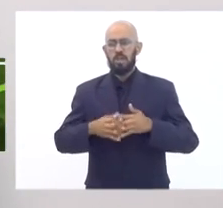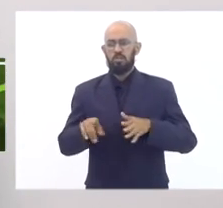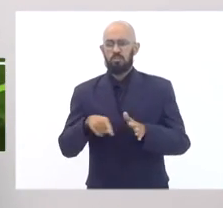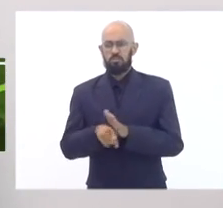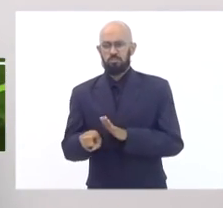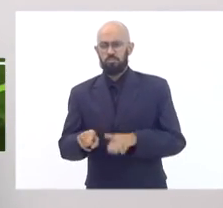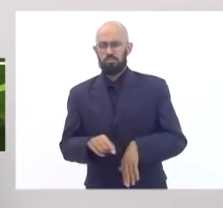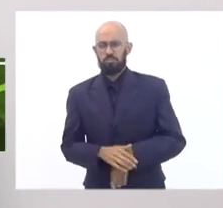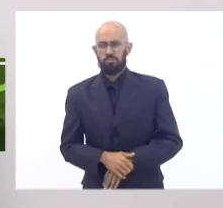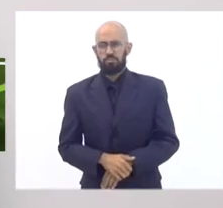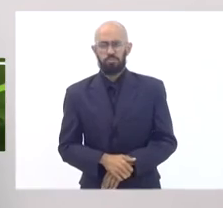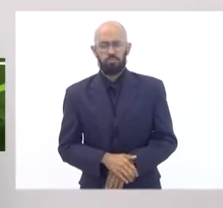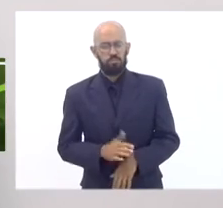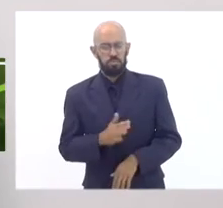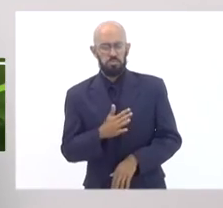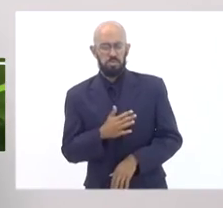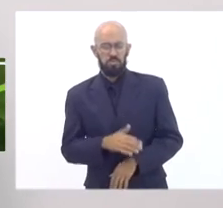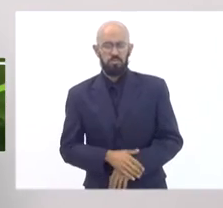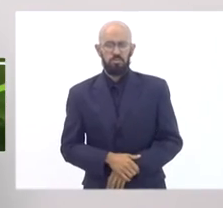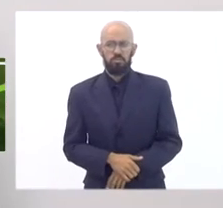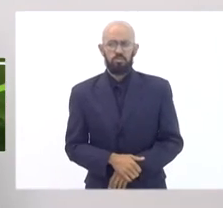deficitária, aproximadamente?